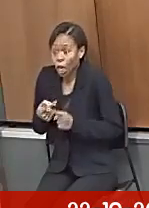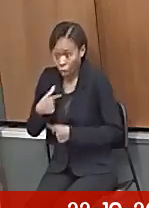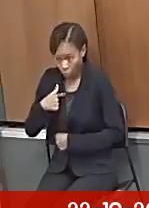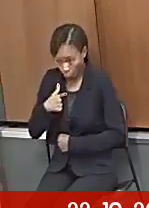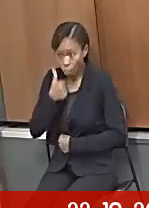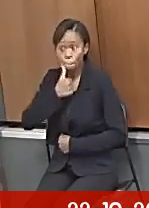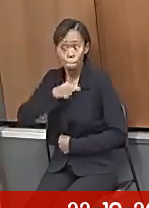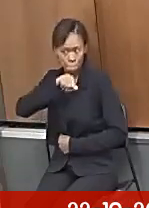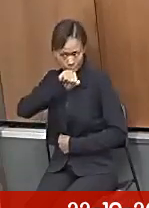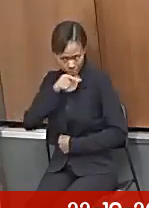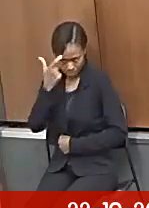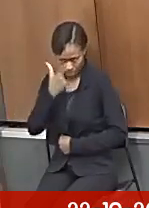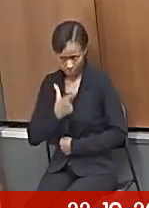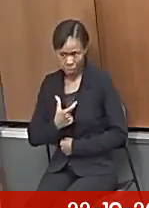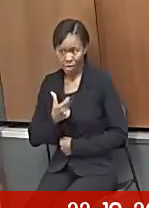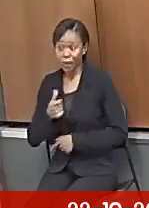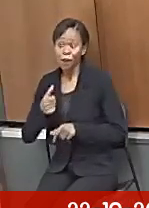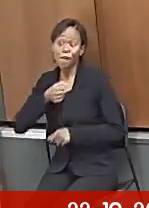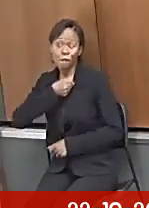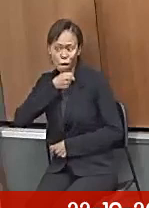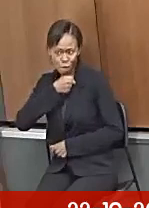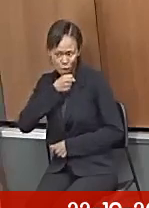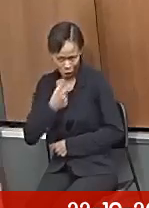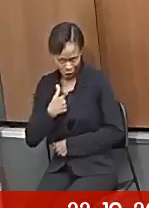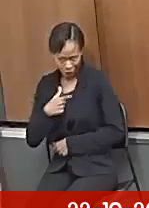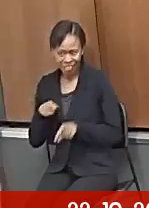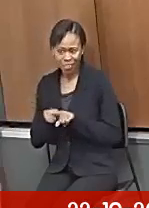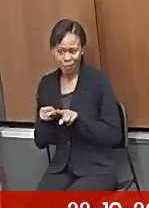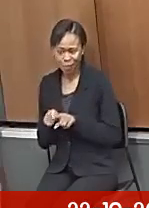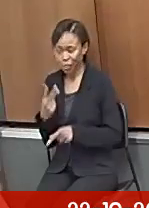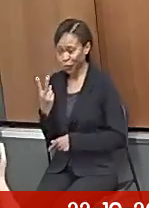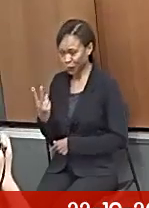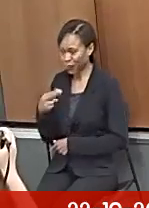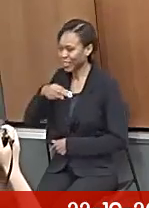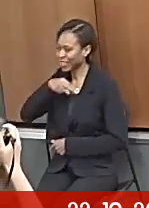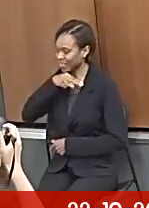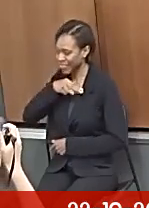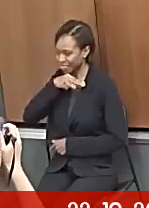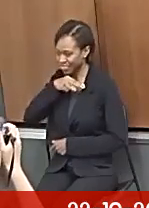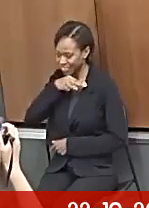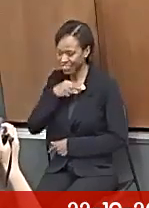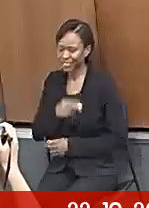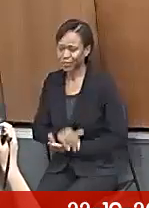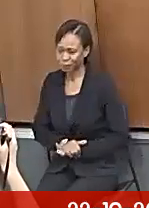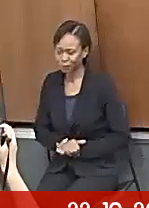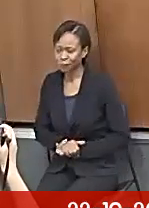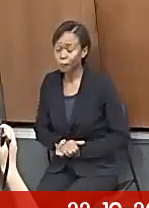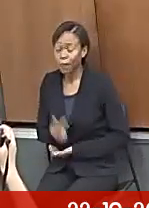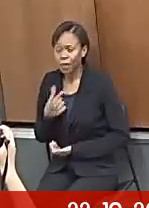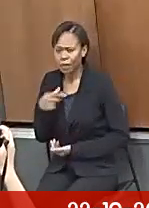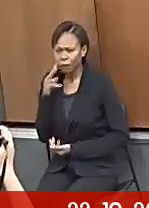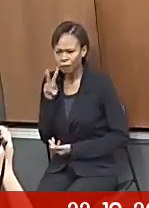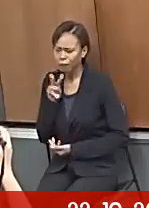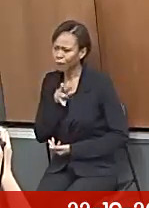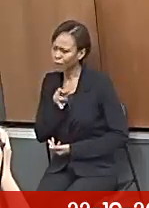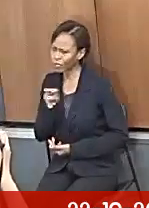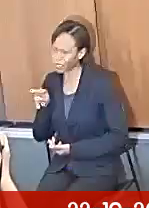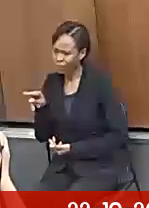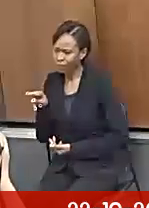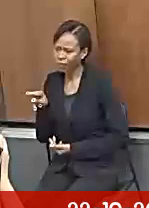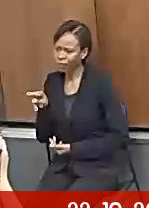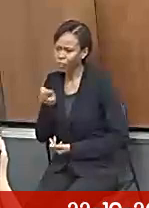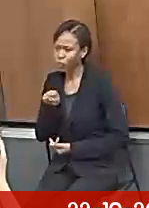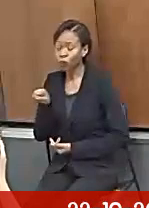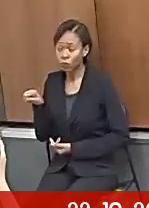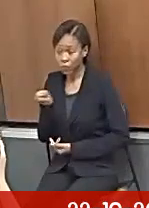mãe também, sou mãe e avó, tenho dois netos, e quando eu vejo que vocês